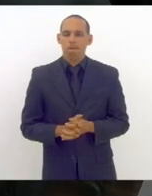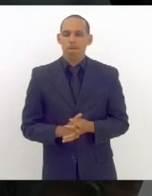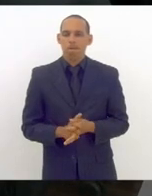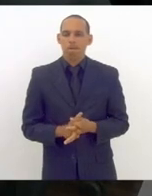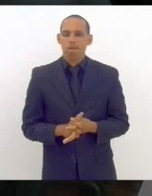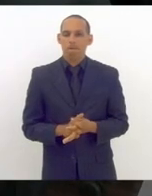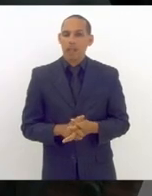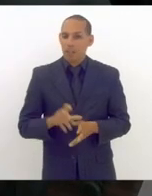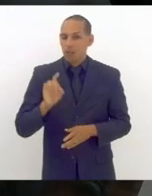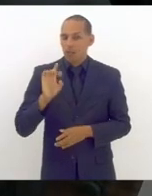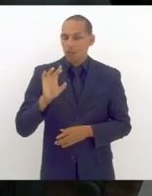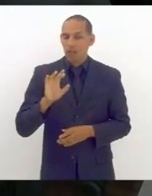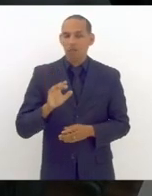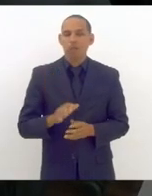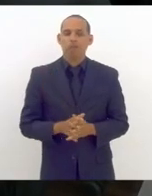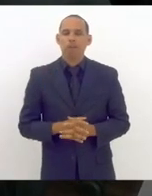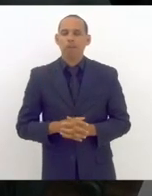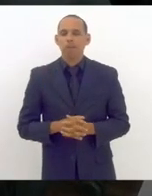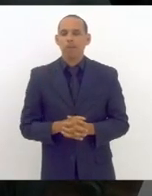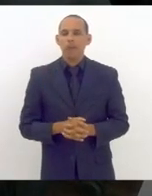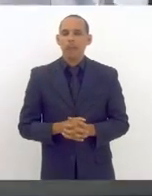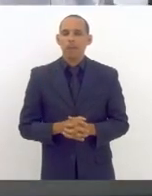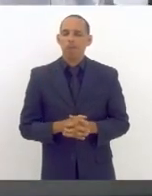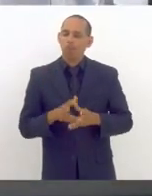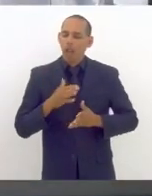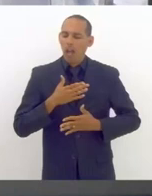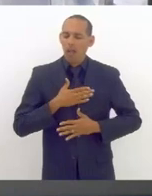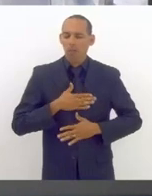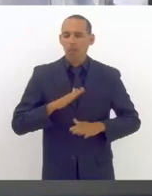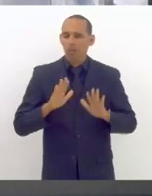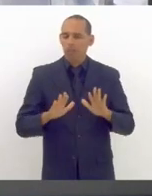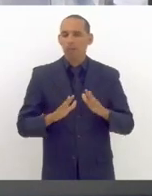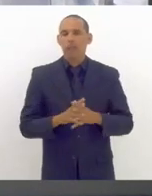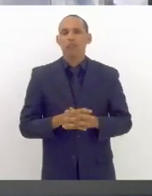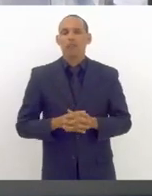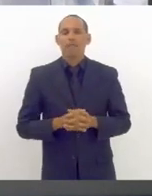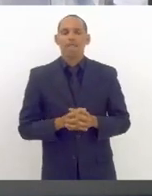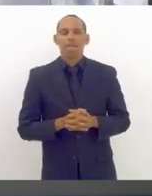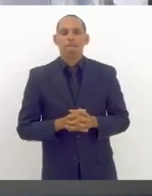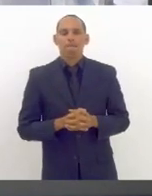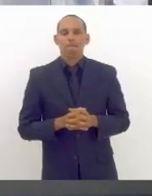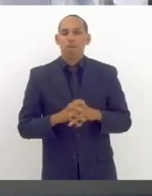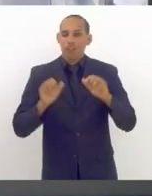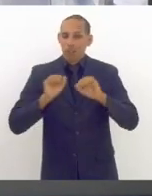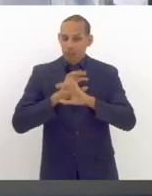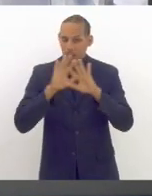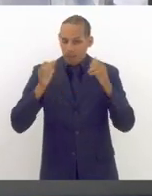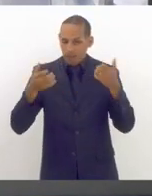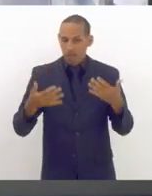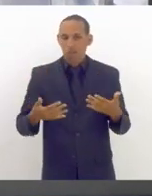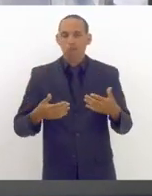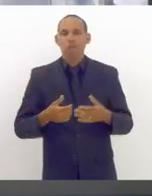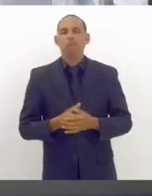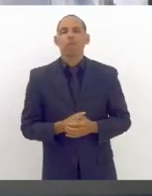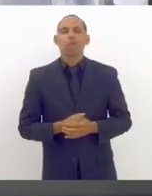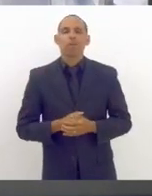eu só queria fazer aqui calmamente um esclarecimento